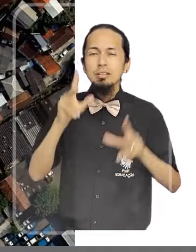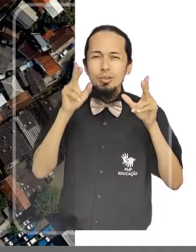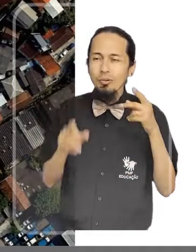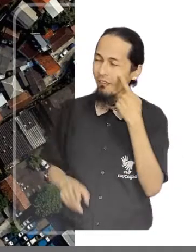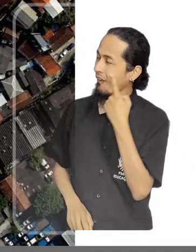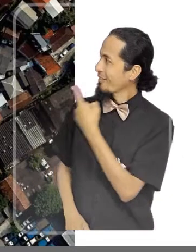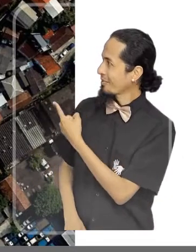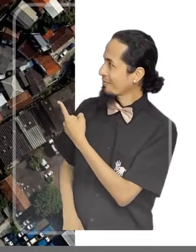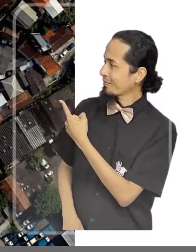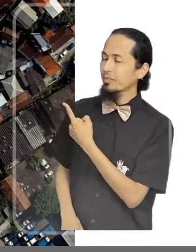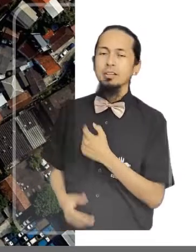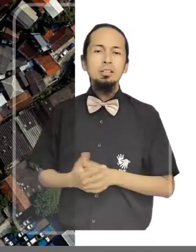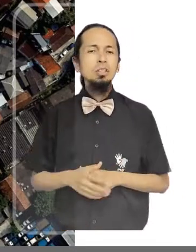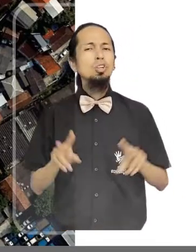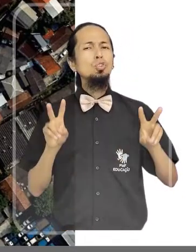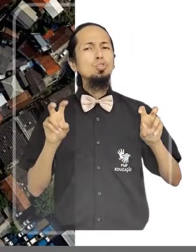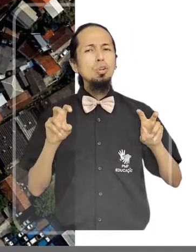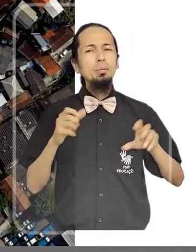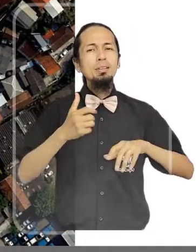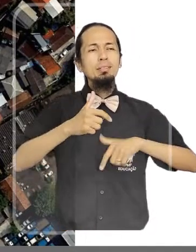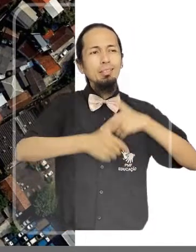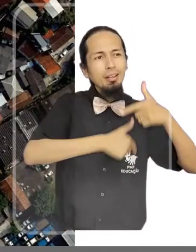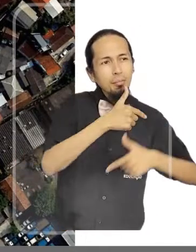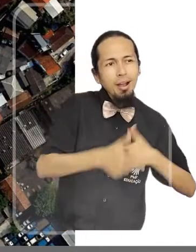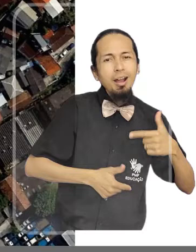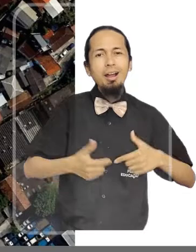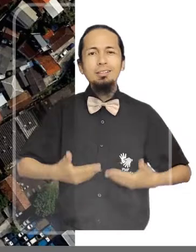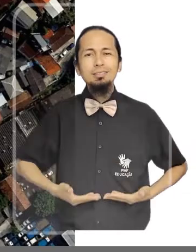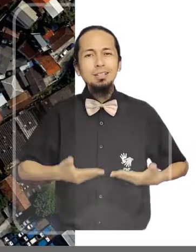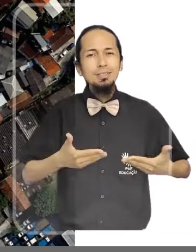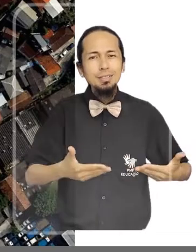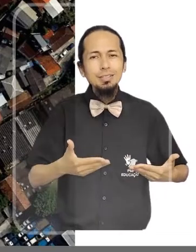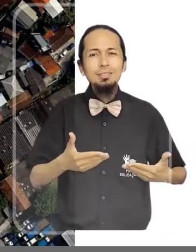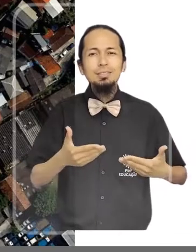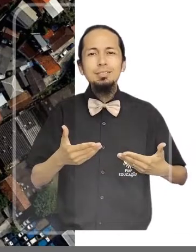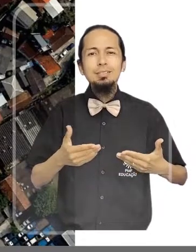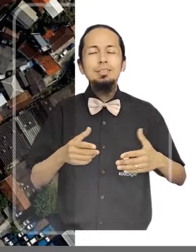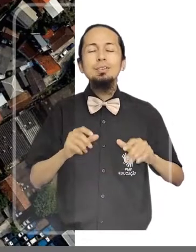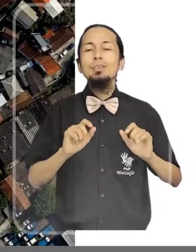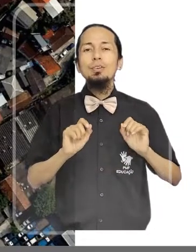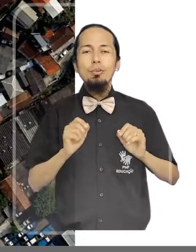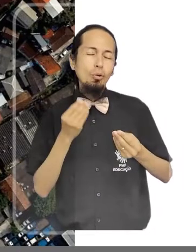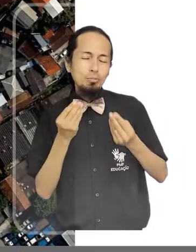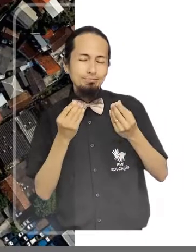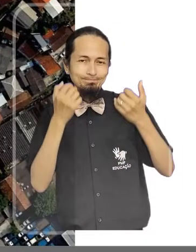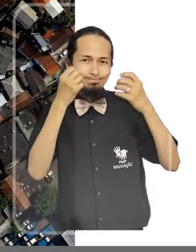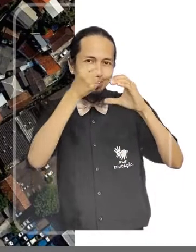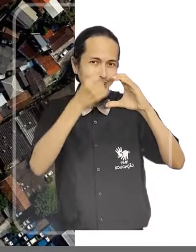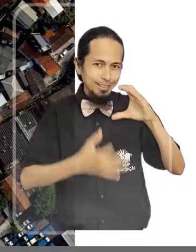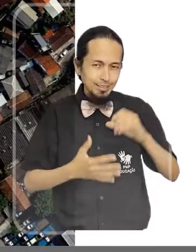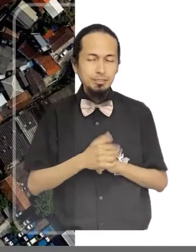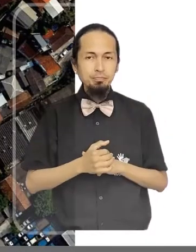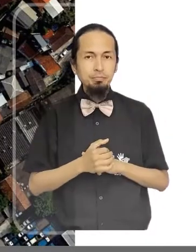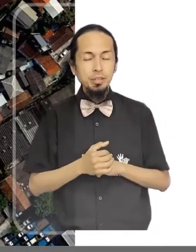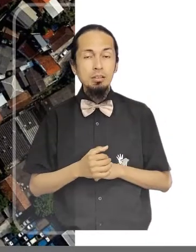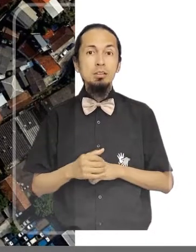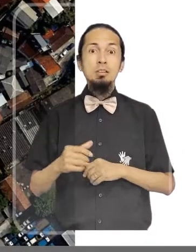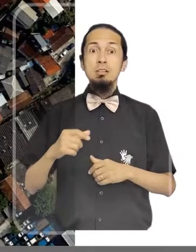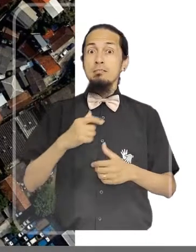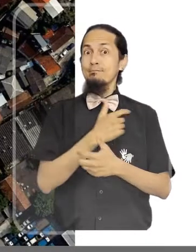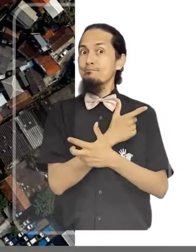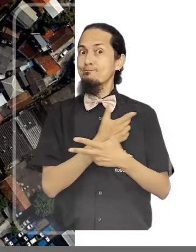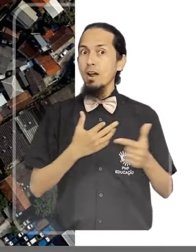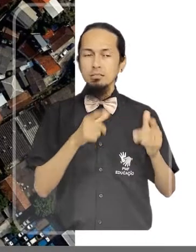na tela. Em relação aos empregos e serviços, a porção continental é caracterizada principalmente por